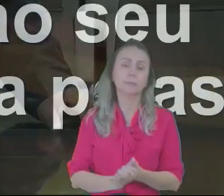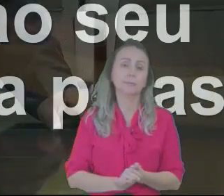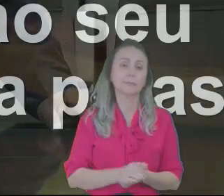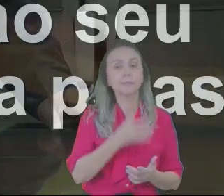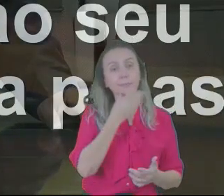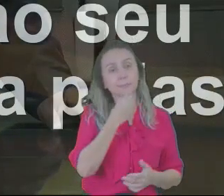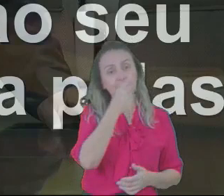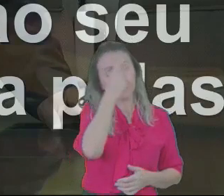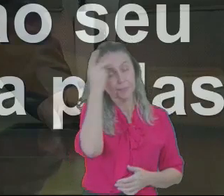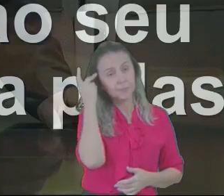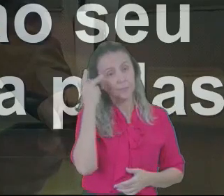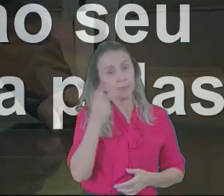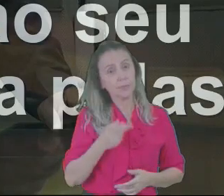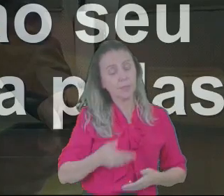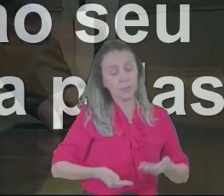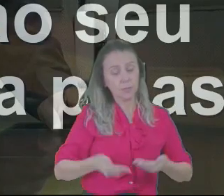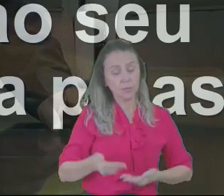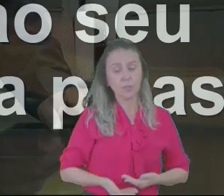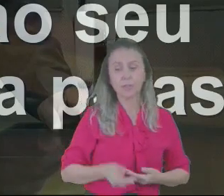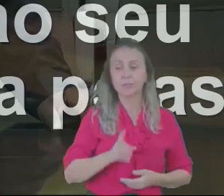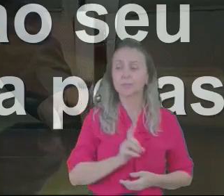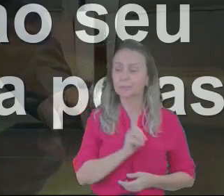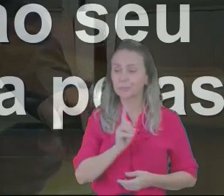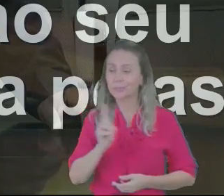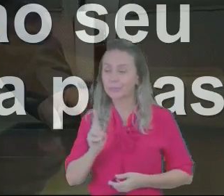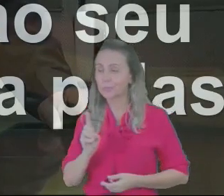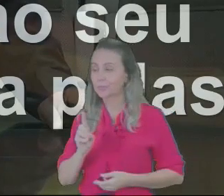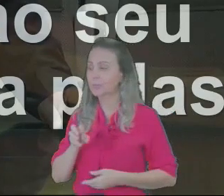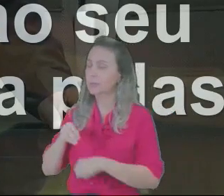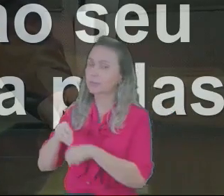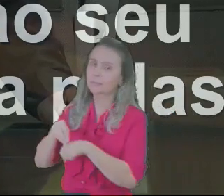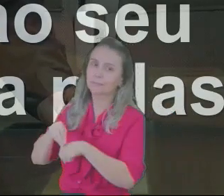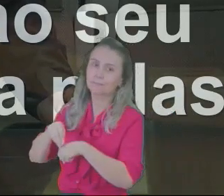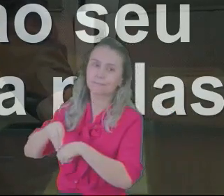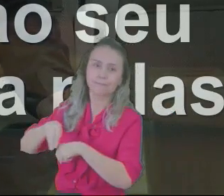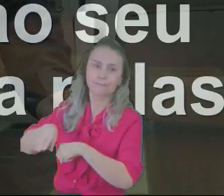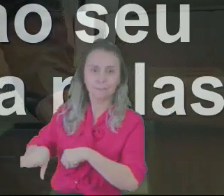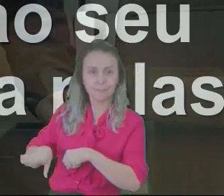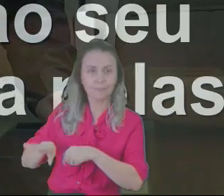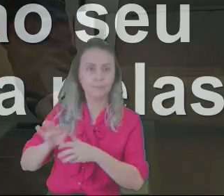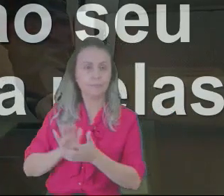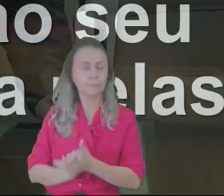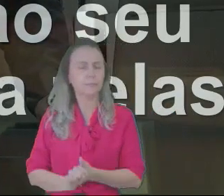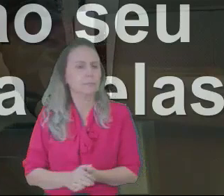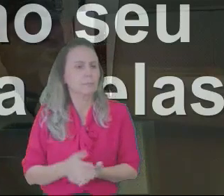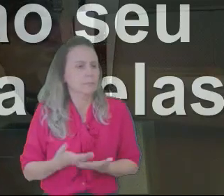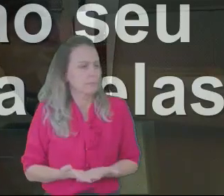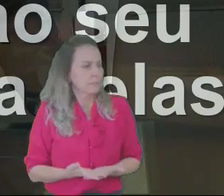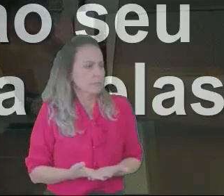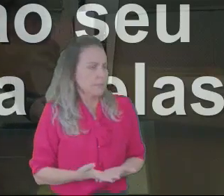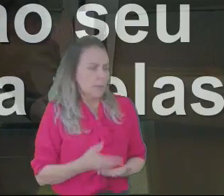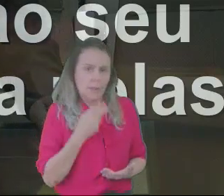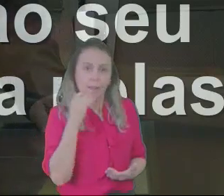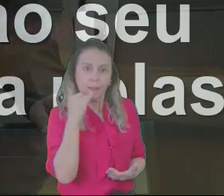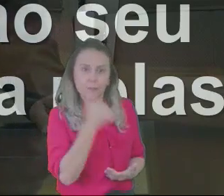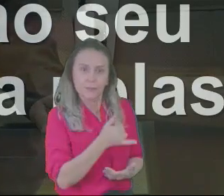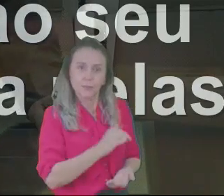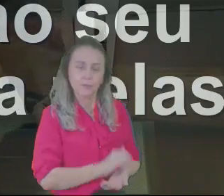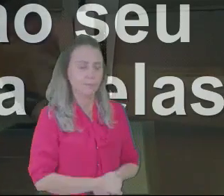aquele servo anunciou estas coisas ao seu senhor então o pai de família indignado disse ao Seu servo